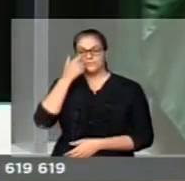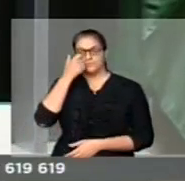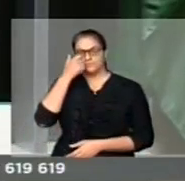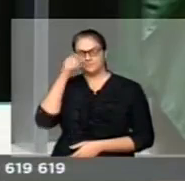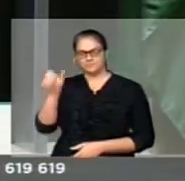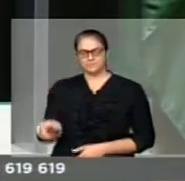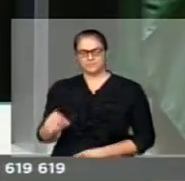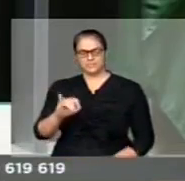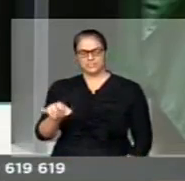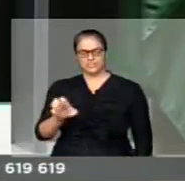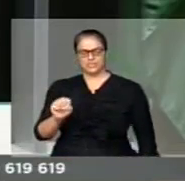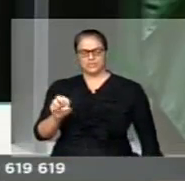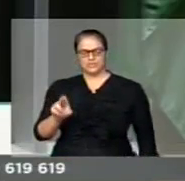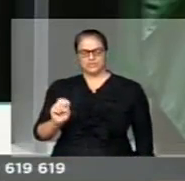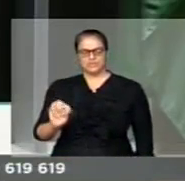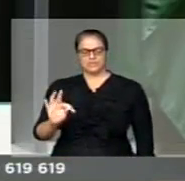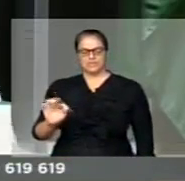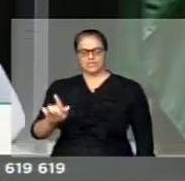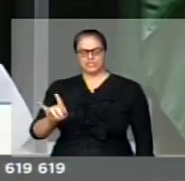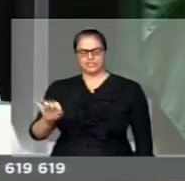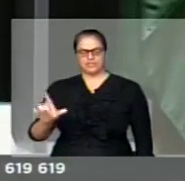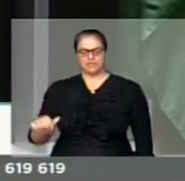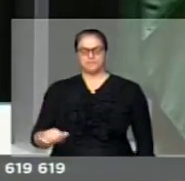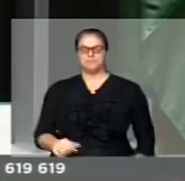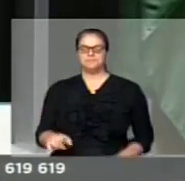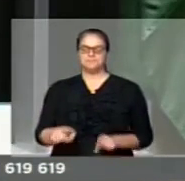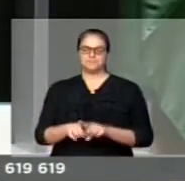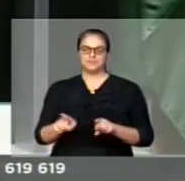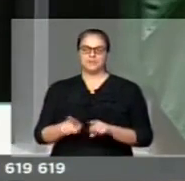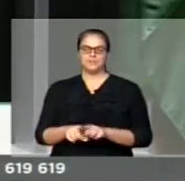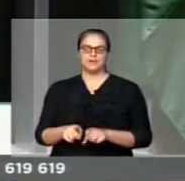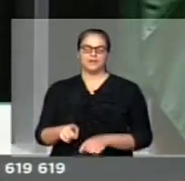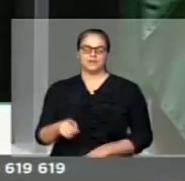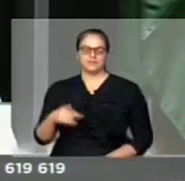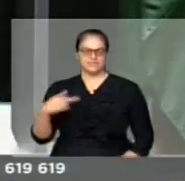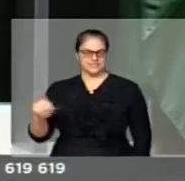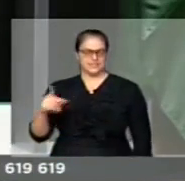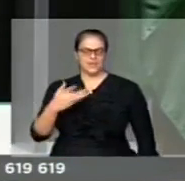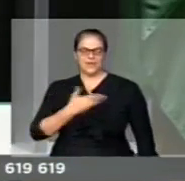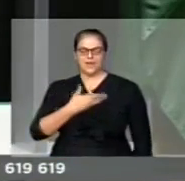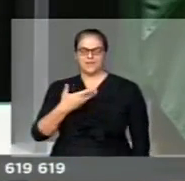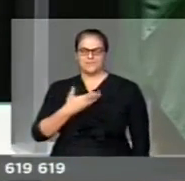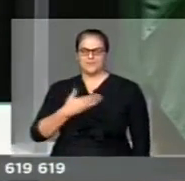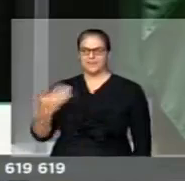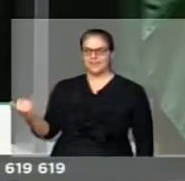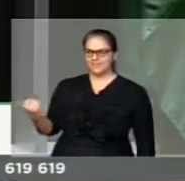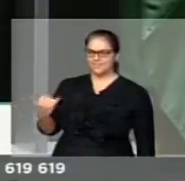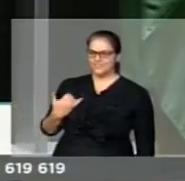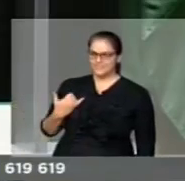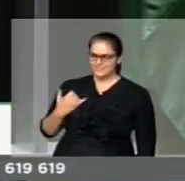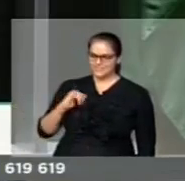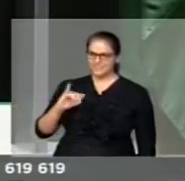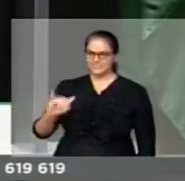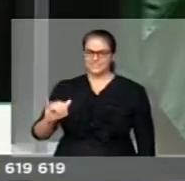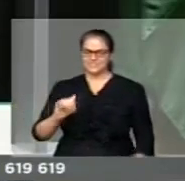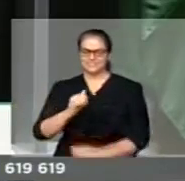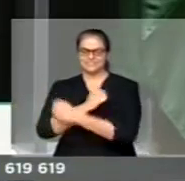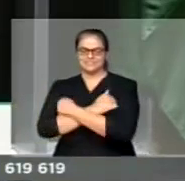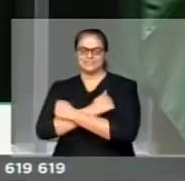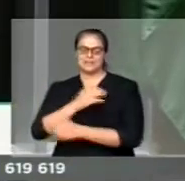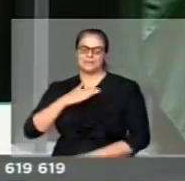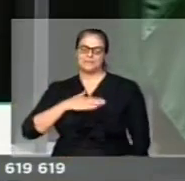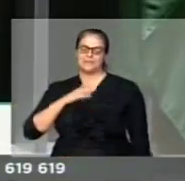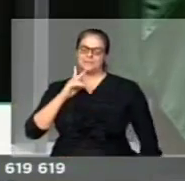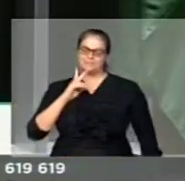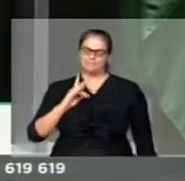Jesus Tagra. E trago também um abraço do seu amigo, doutor Jesus Tagra, doutor Luiz Neto, meu pai, que